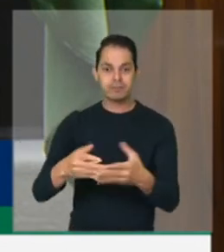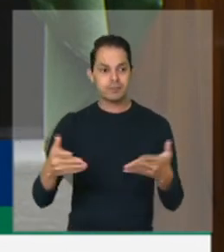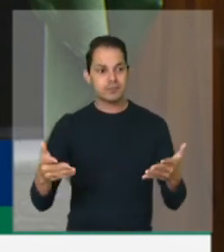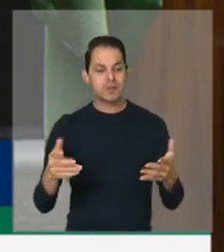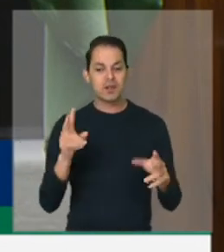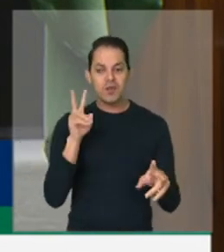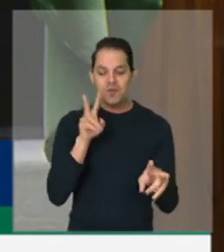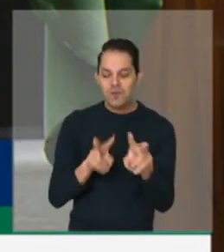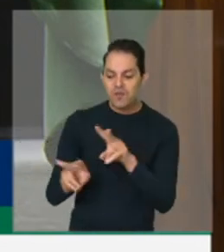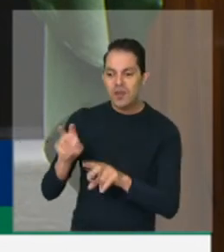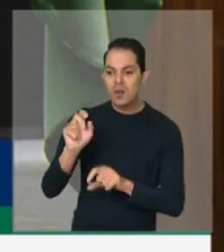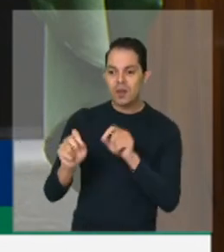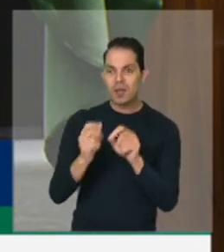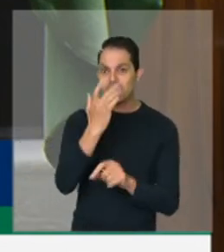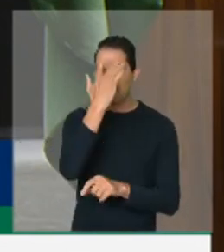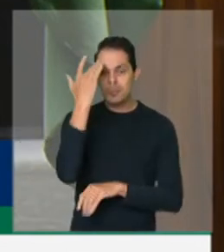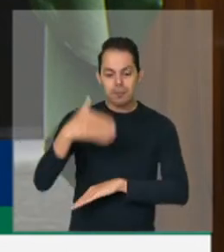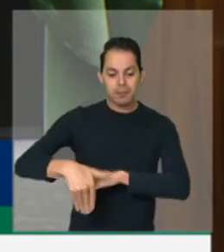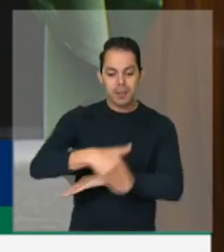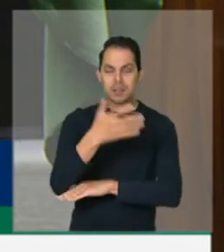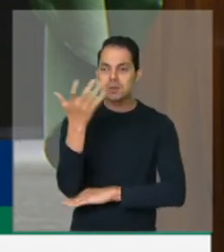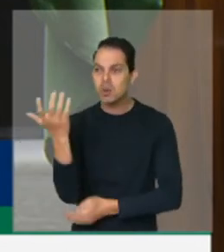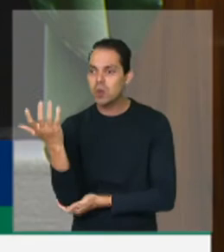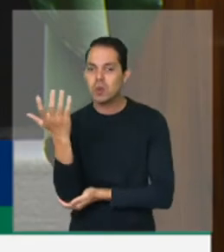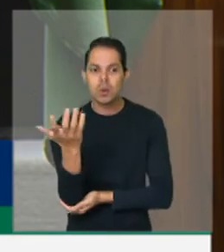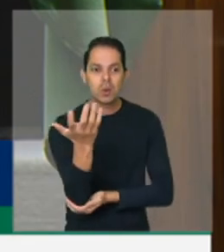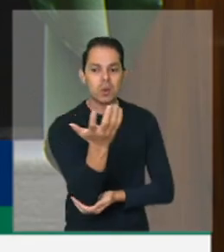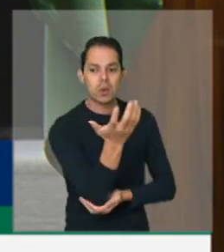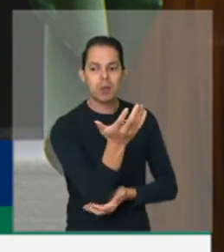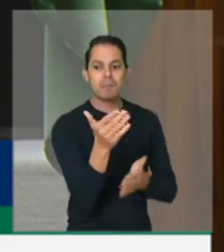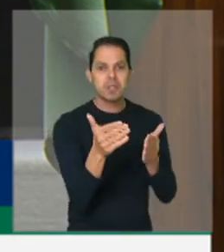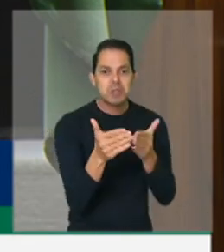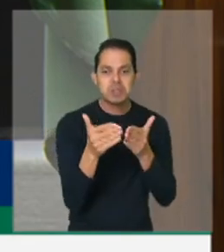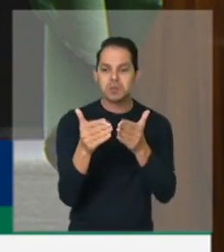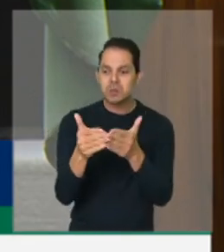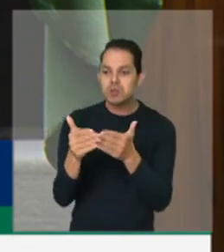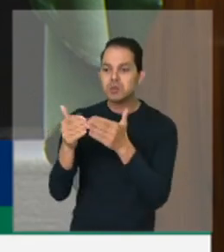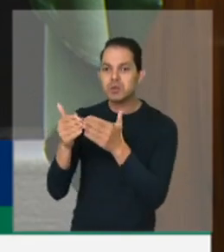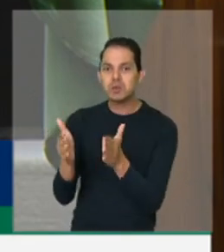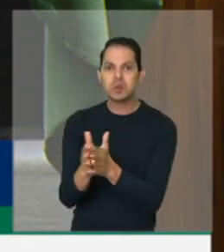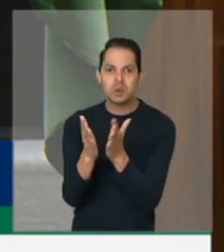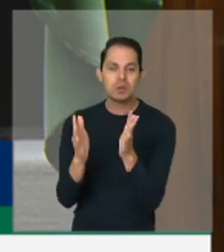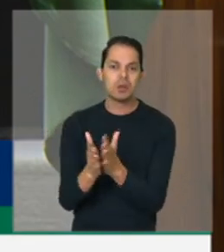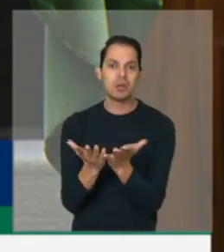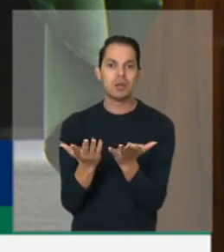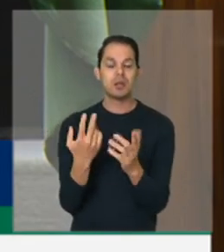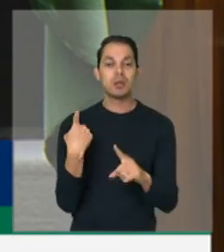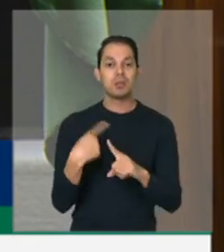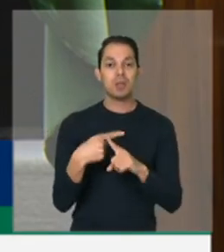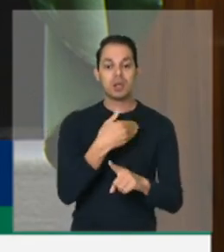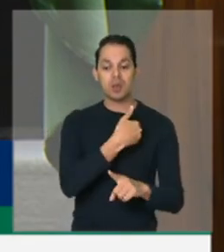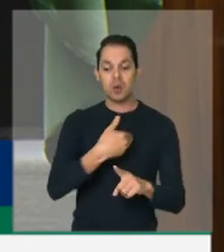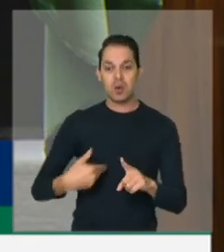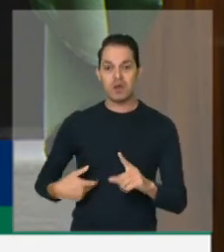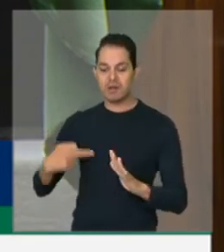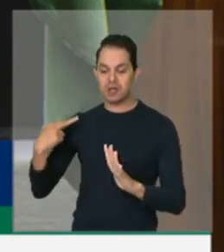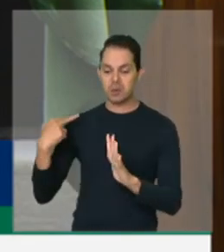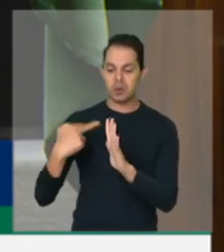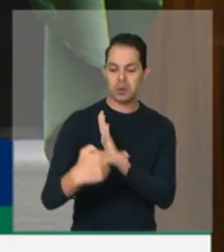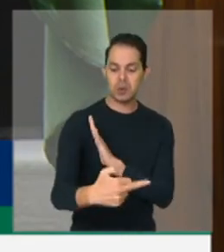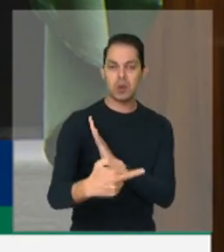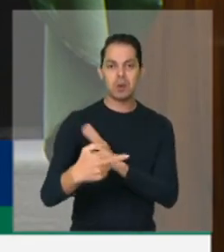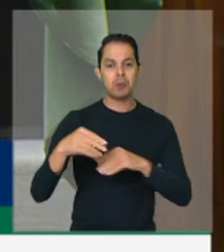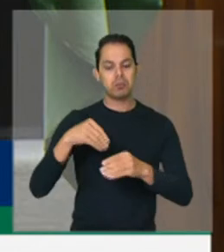vê gente nas ruas pedindo esmola. Frente à omissão, a esse genocídio que esse